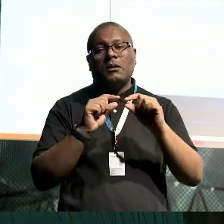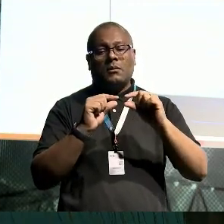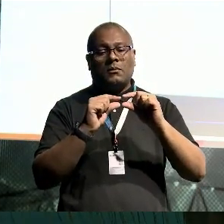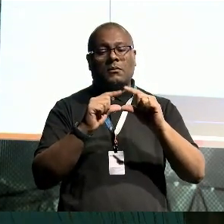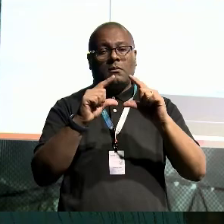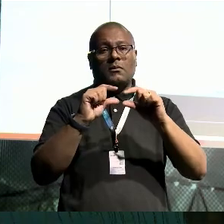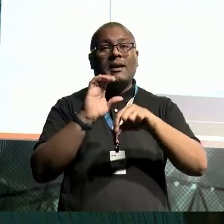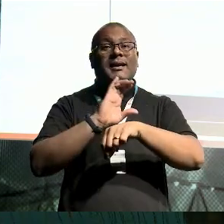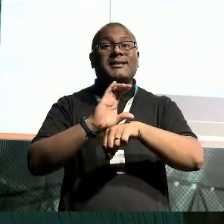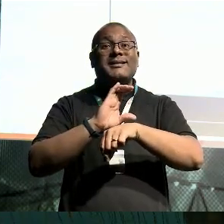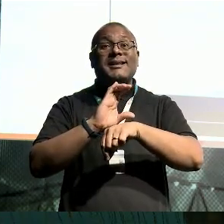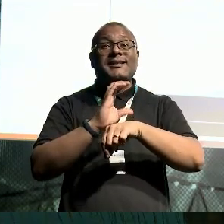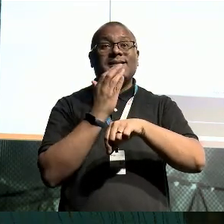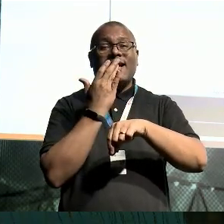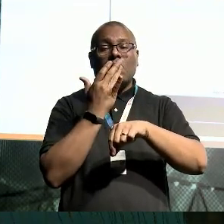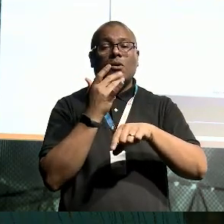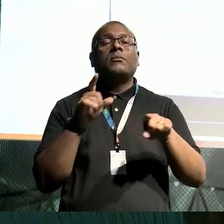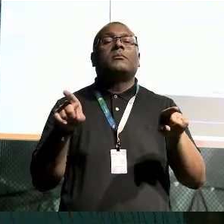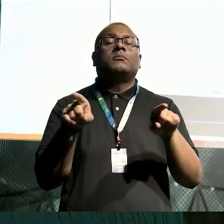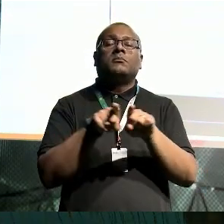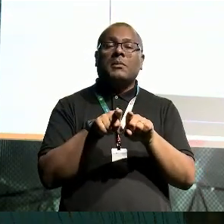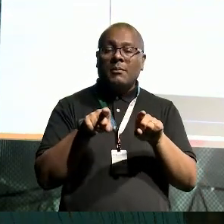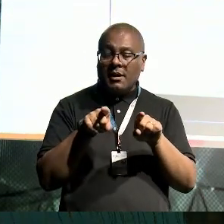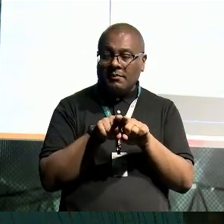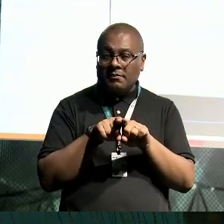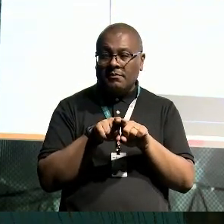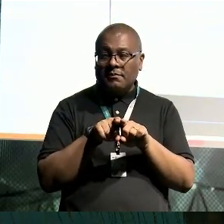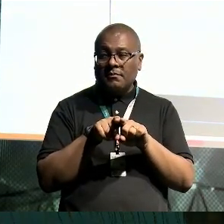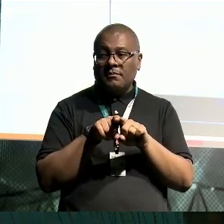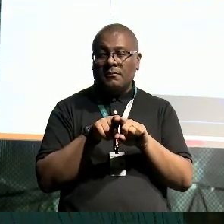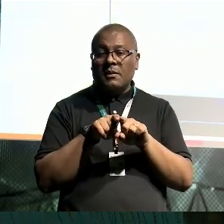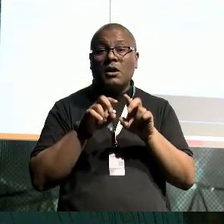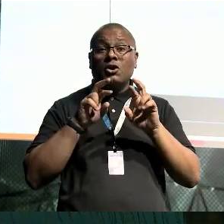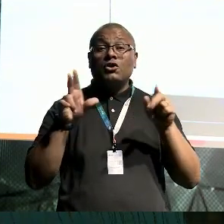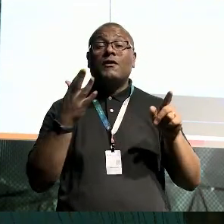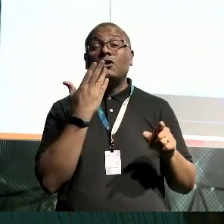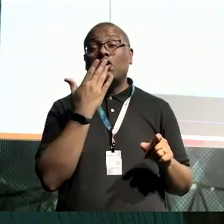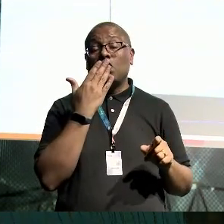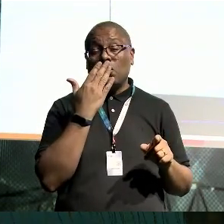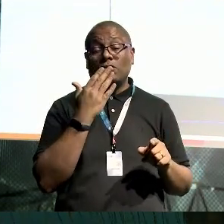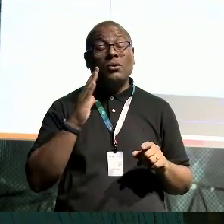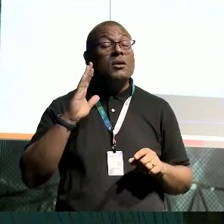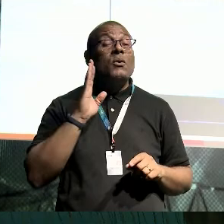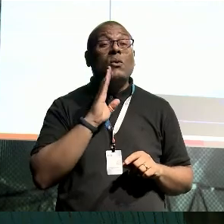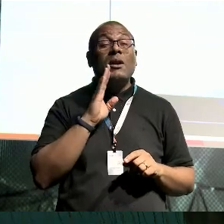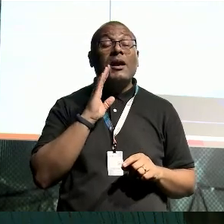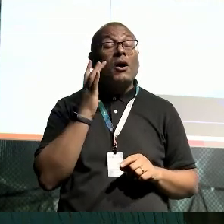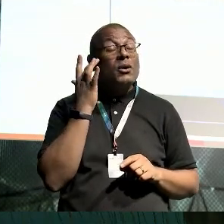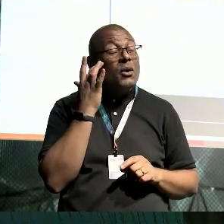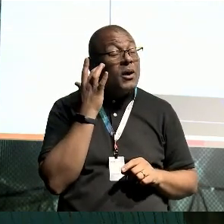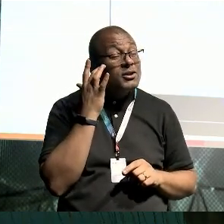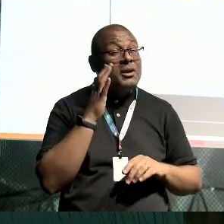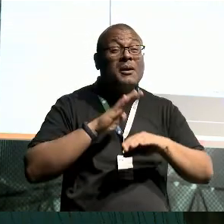de cinza e ele também pode fazer algumas diferenças de cores. E o mais legal que eu